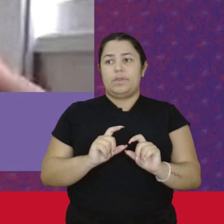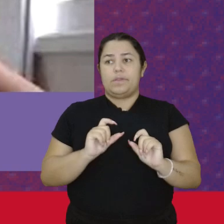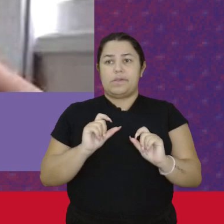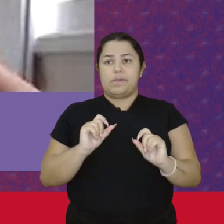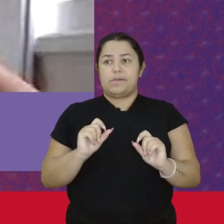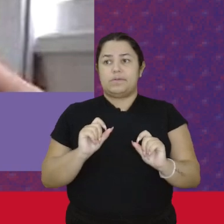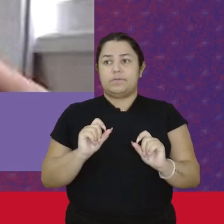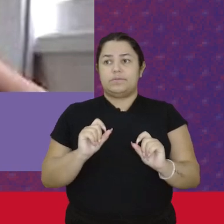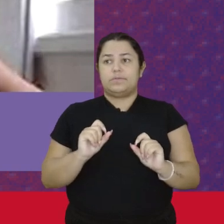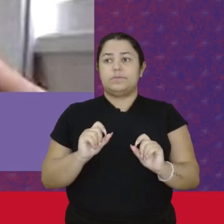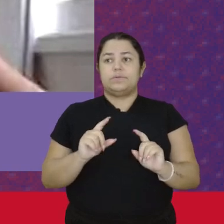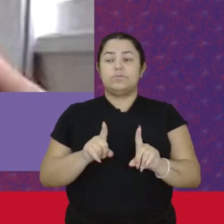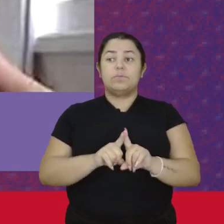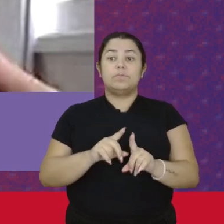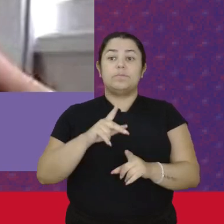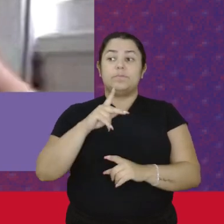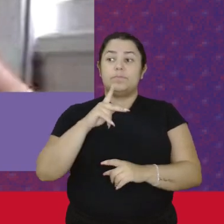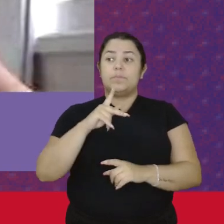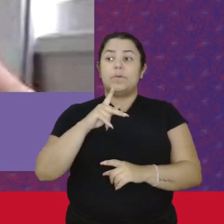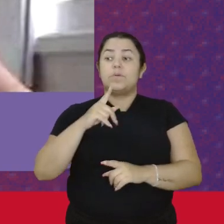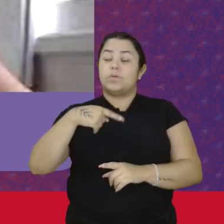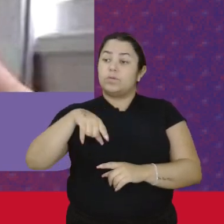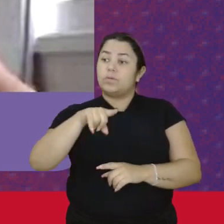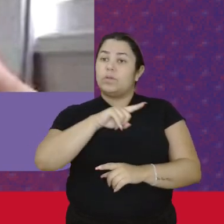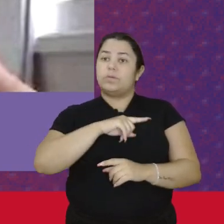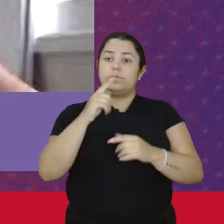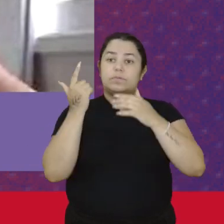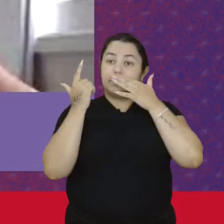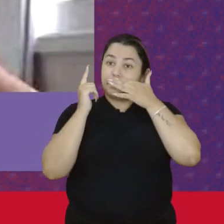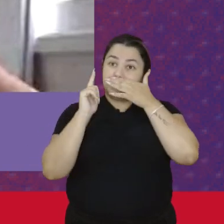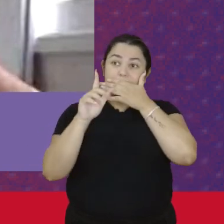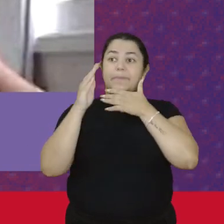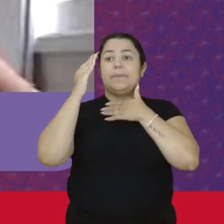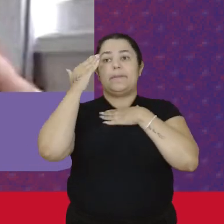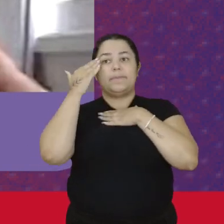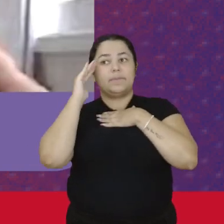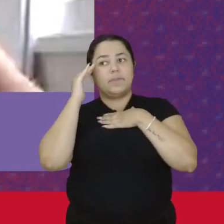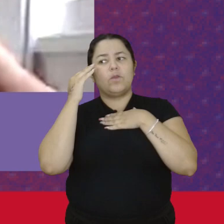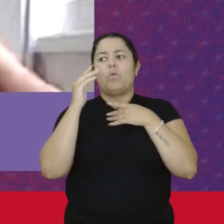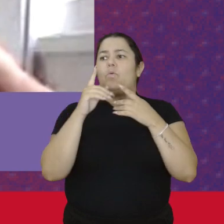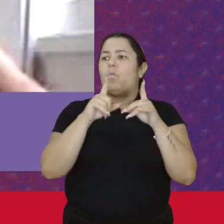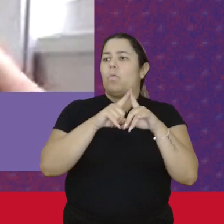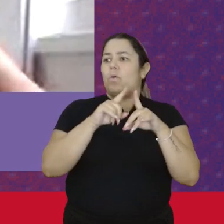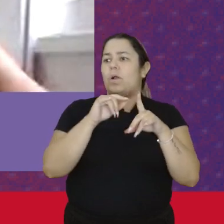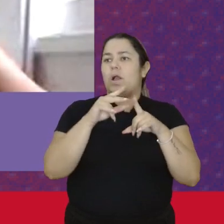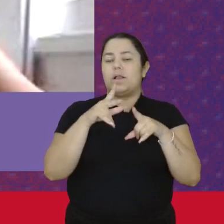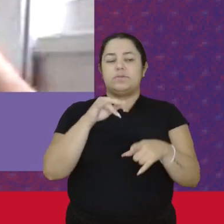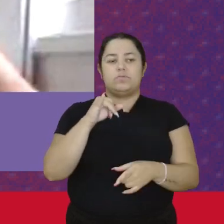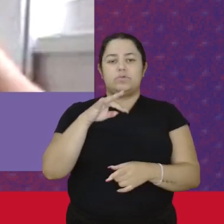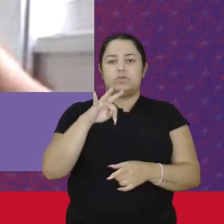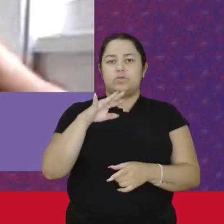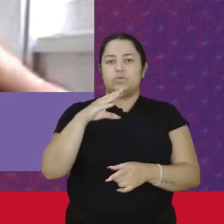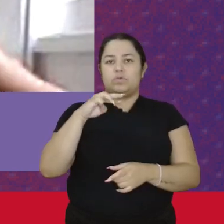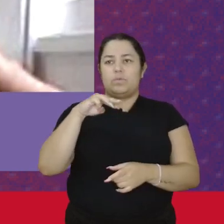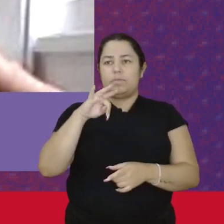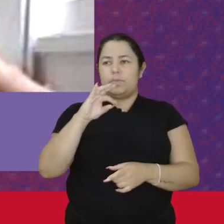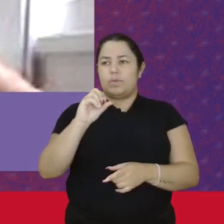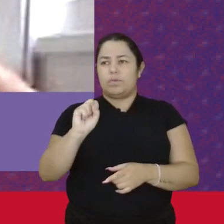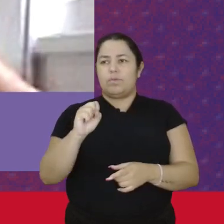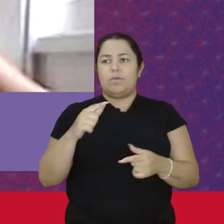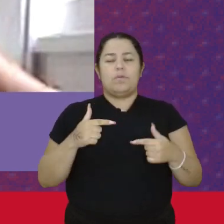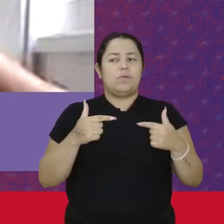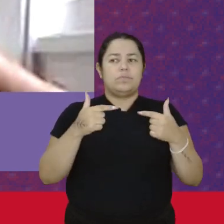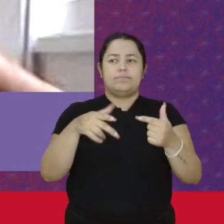que é o patriarcado, né? Então, para a gente conseguir entender mesmo quais são os instrumentos que a gente tem para enfrentar essa situação